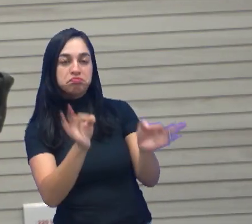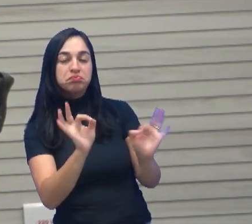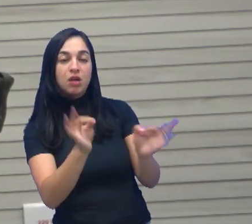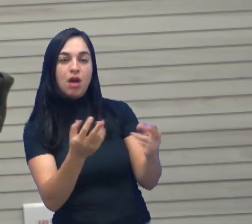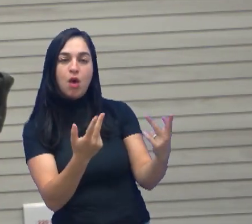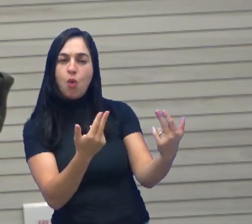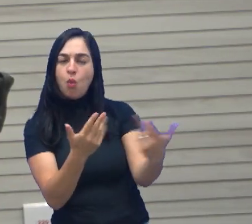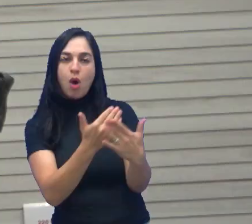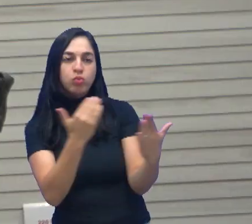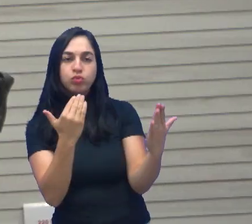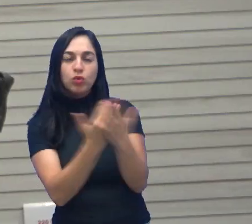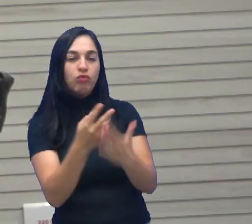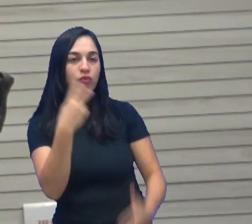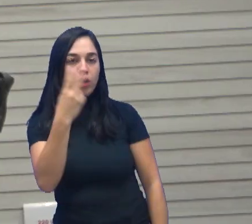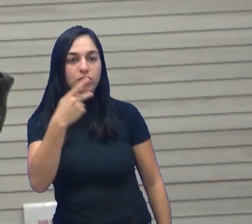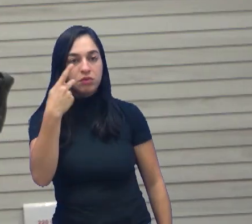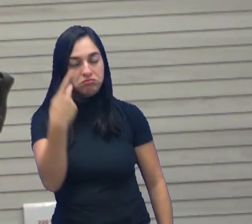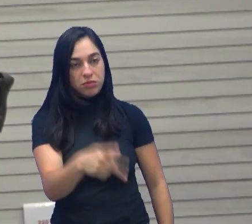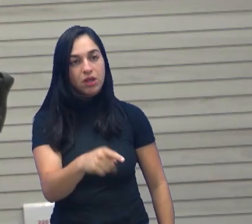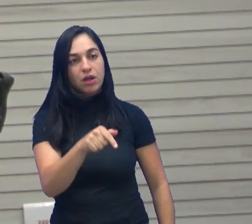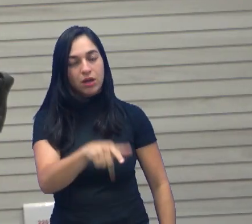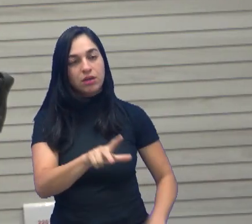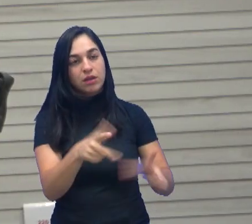dessa casa, eu não tenho dúvida